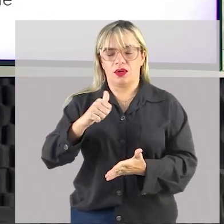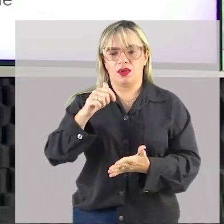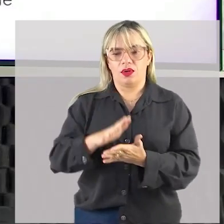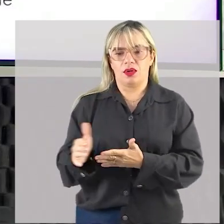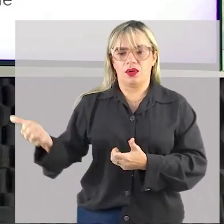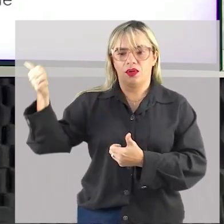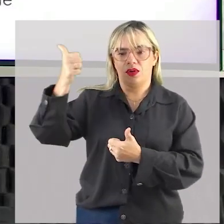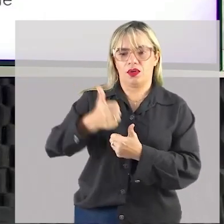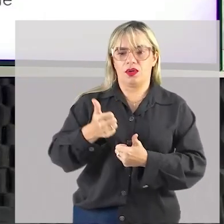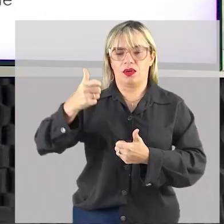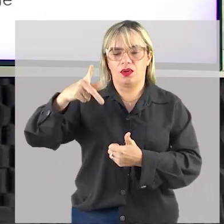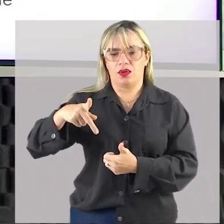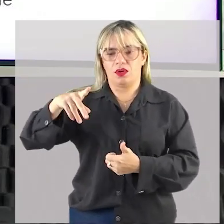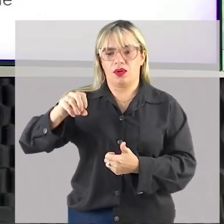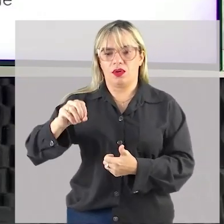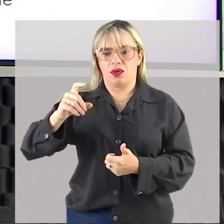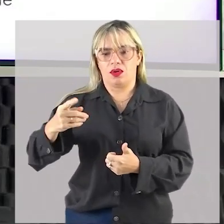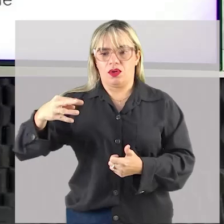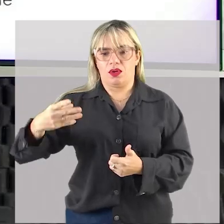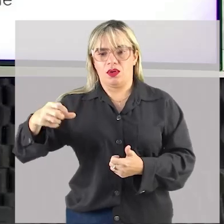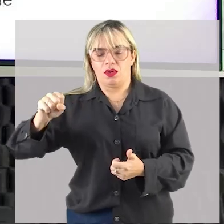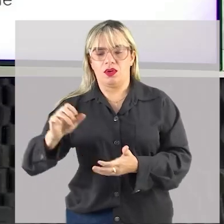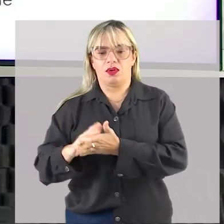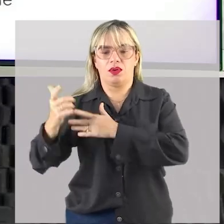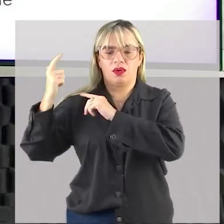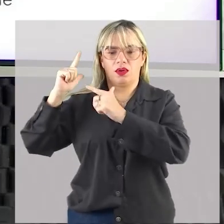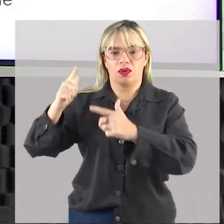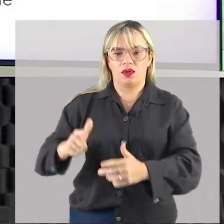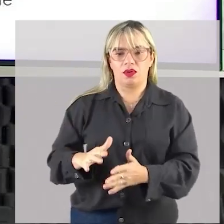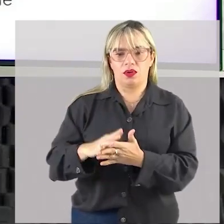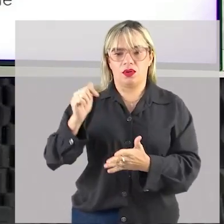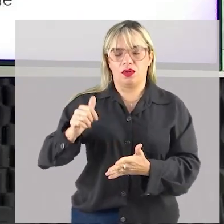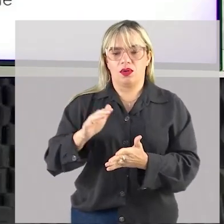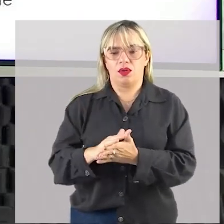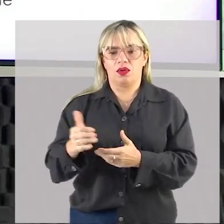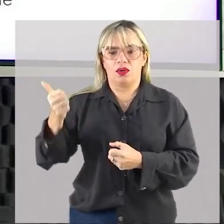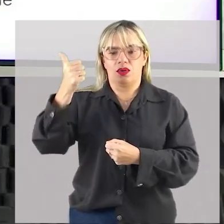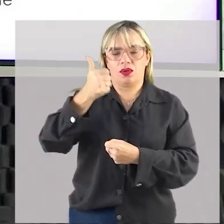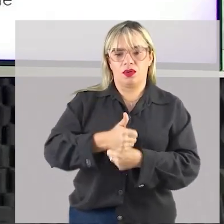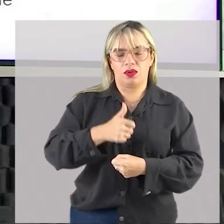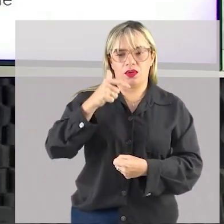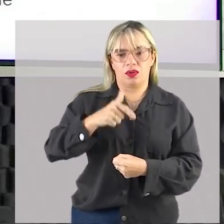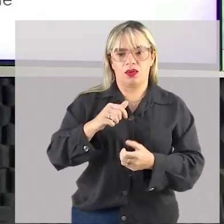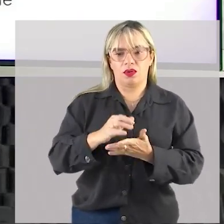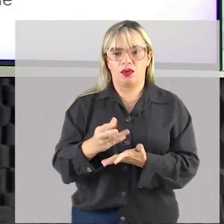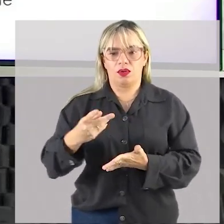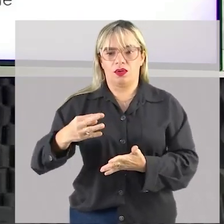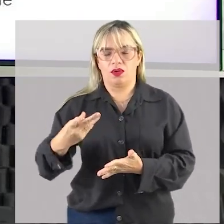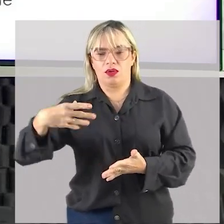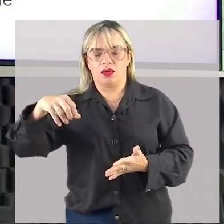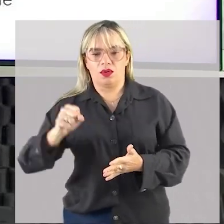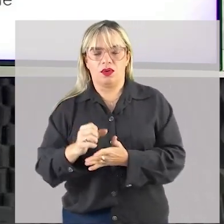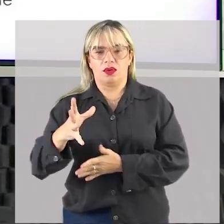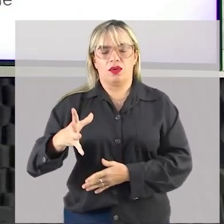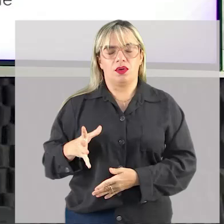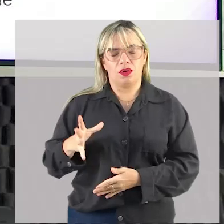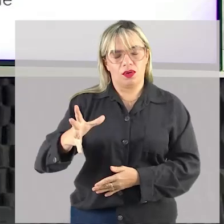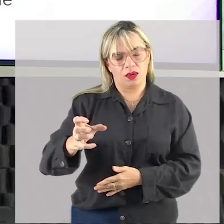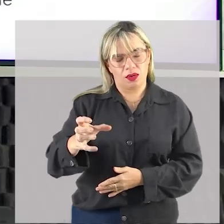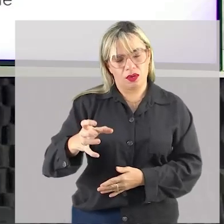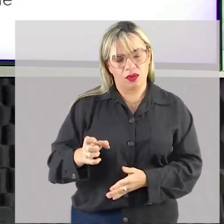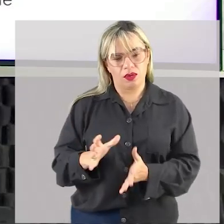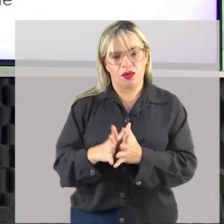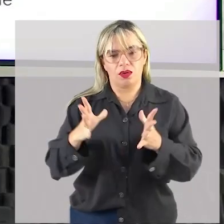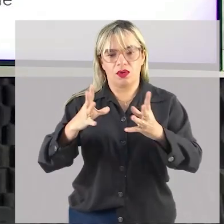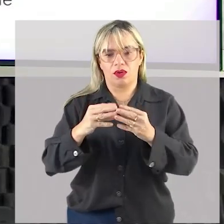polímeros convencionais por polímeros biodegradáveis. Então, olha só que bacana. Então, a substituição